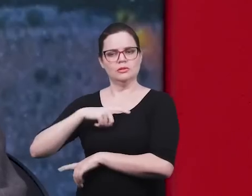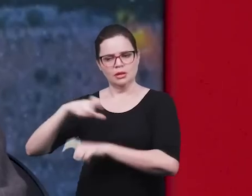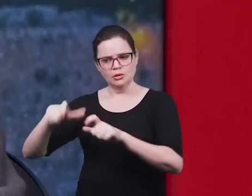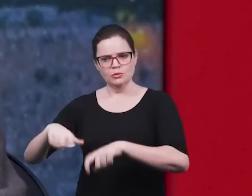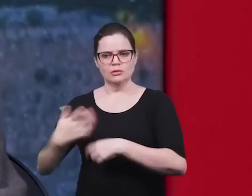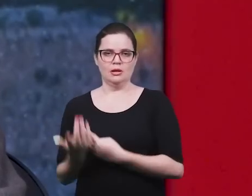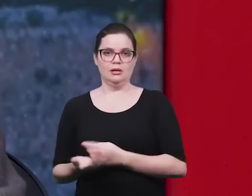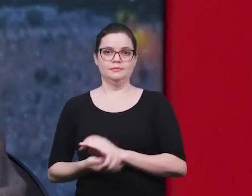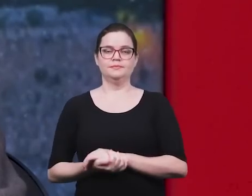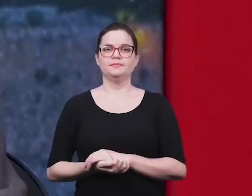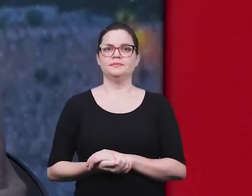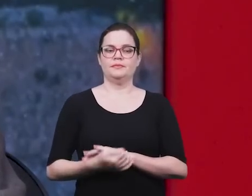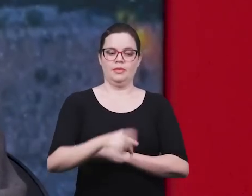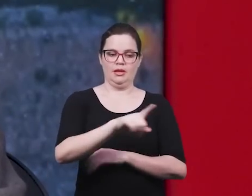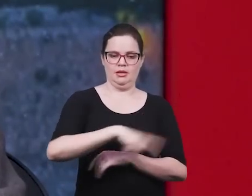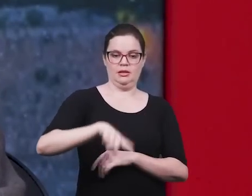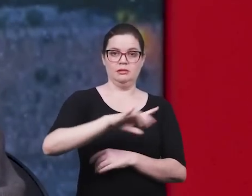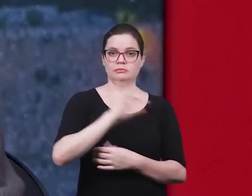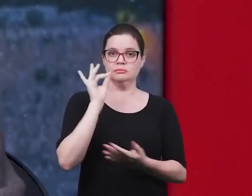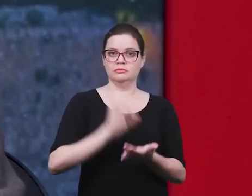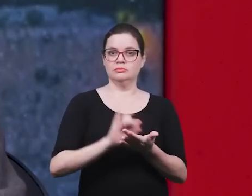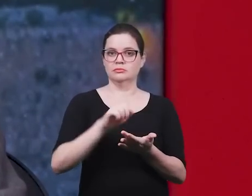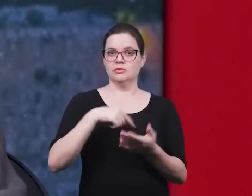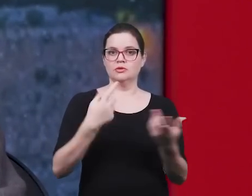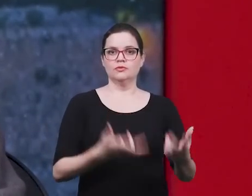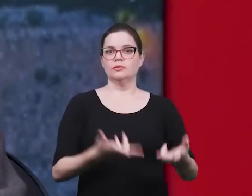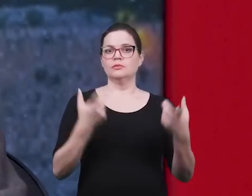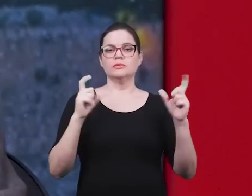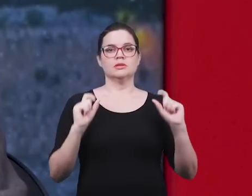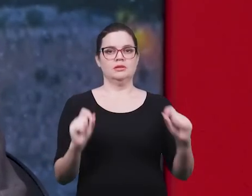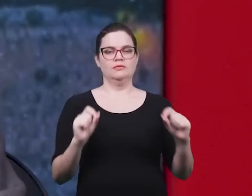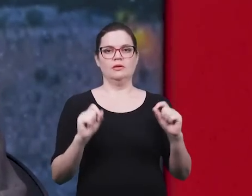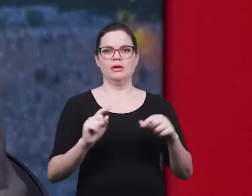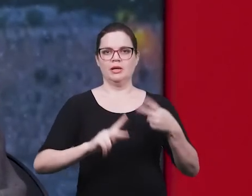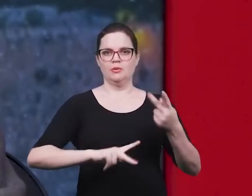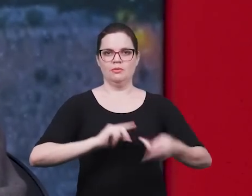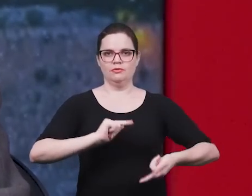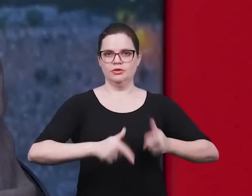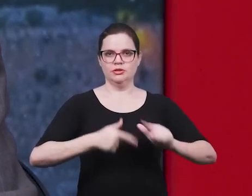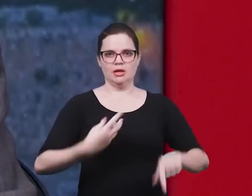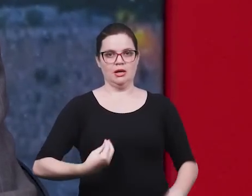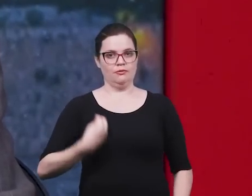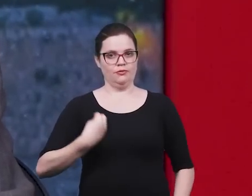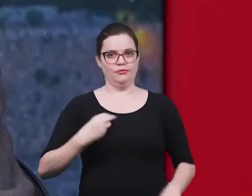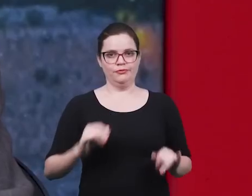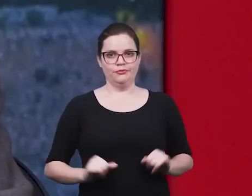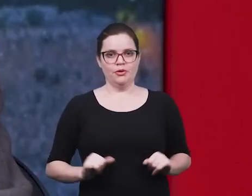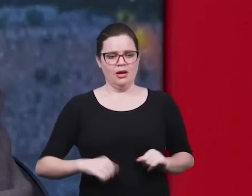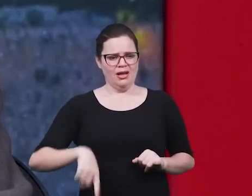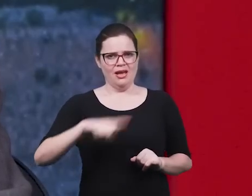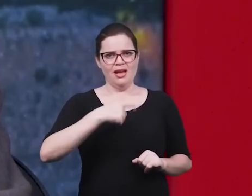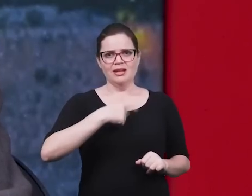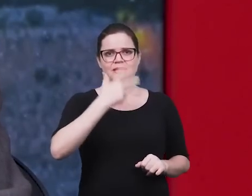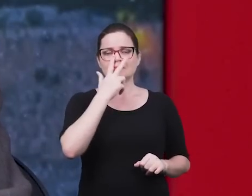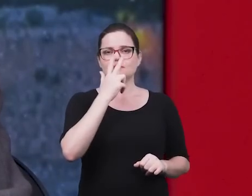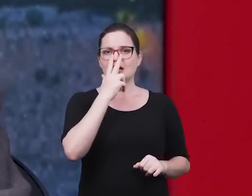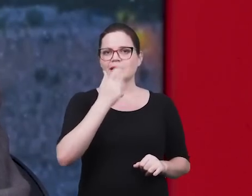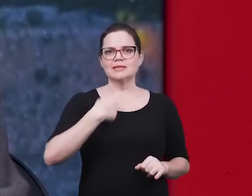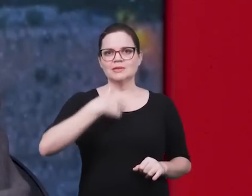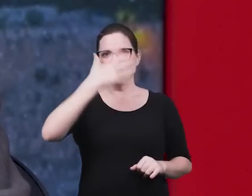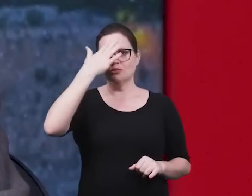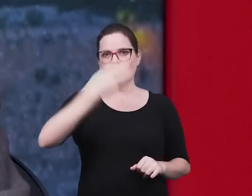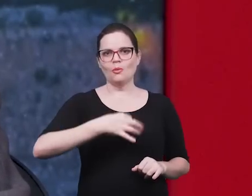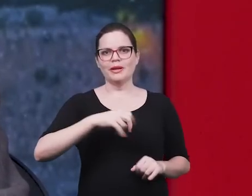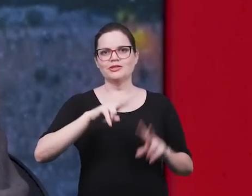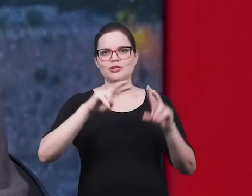na verdade, naquele momento, a gente observa, por aquilo que Israel passou, que eles não tinham um entendimento